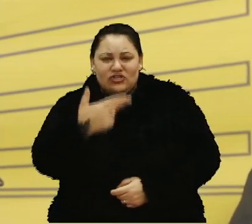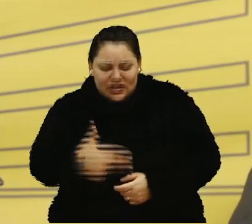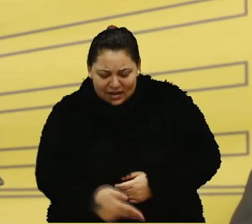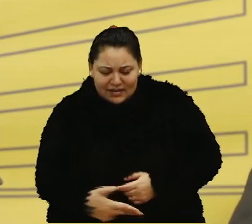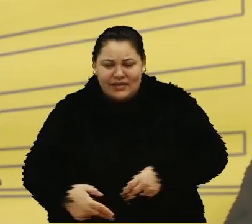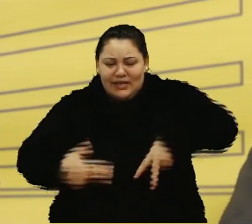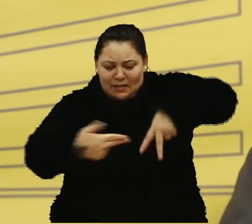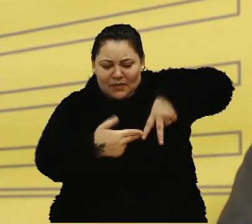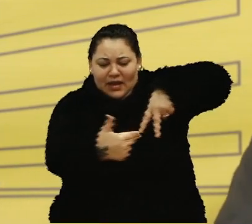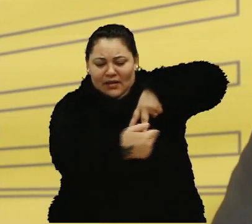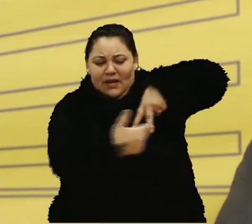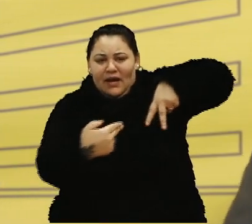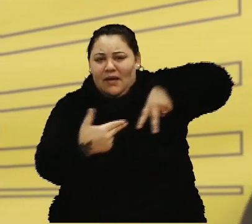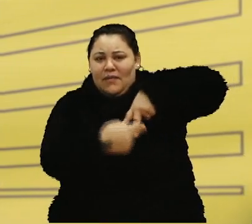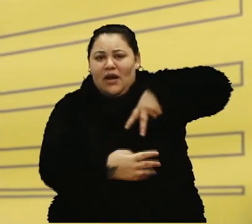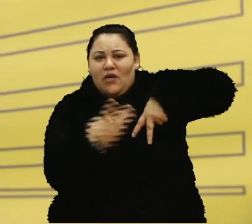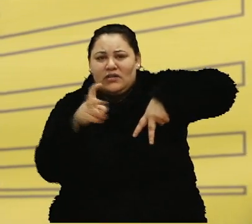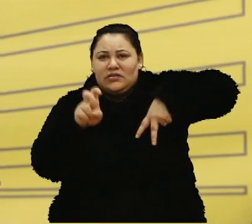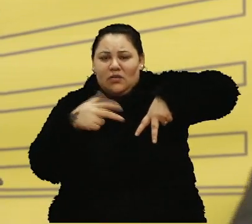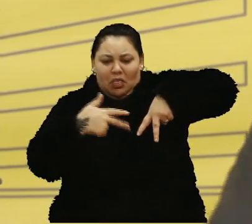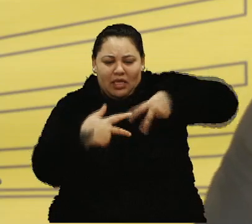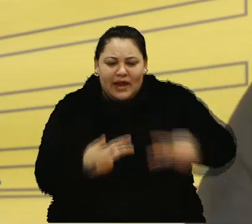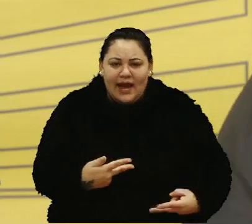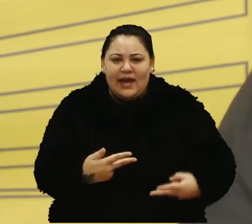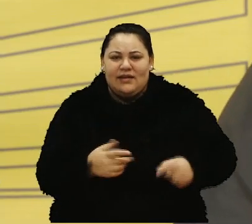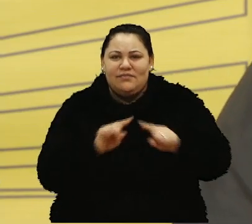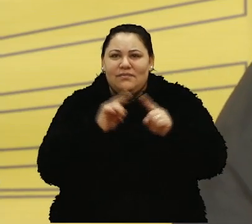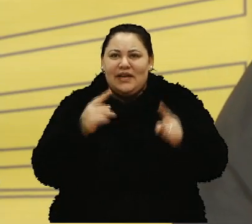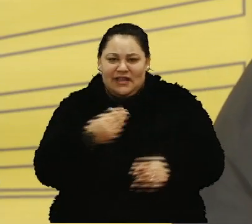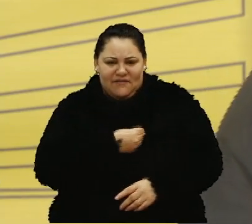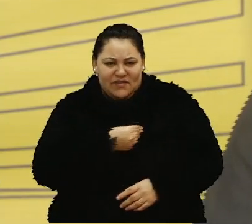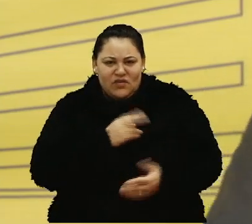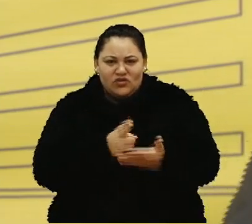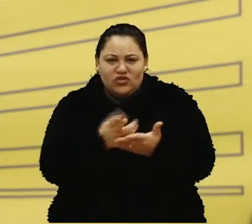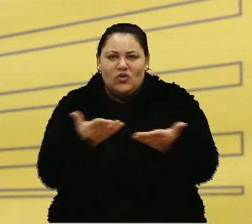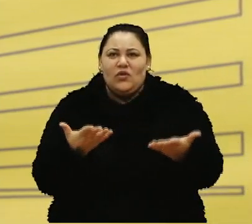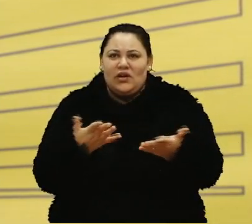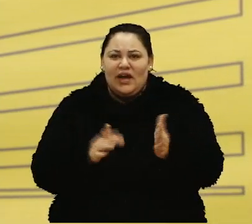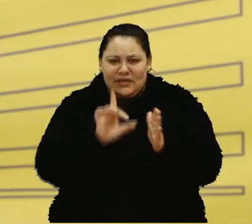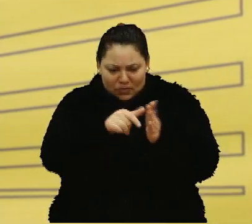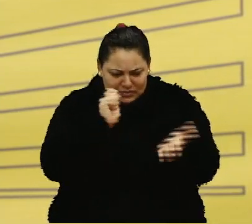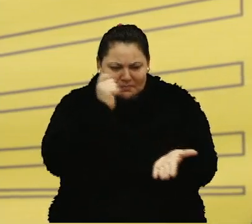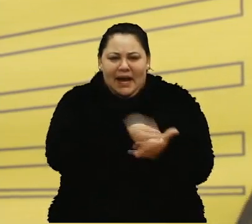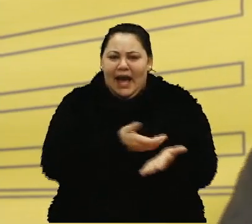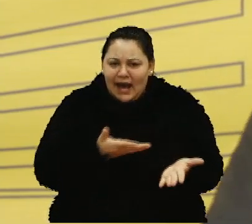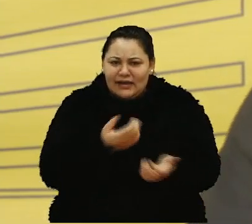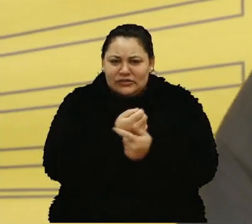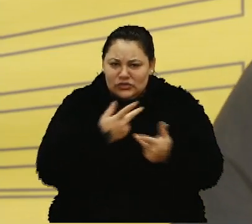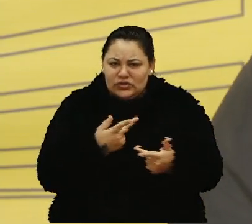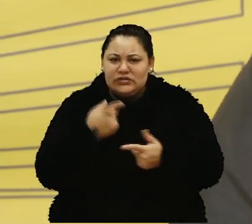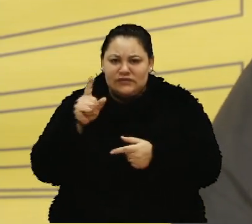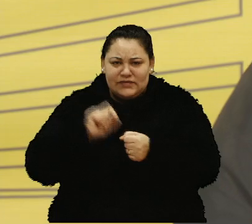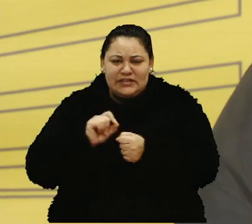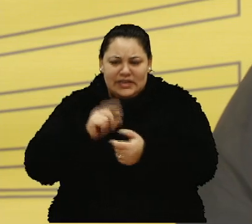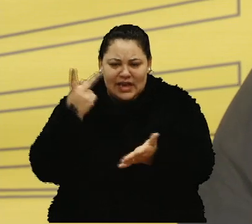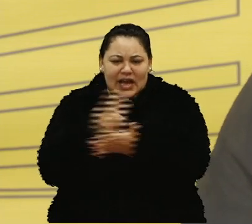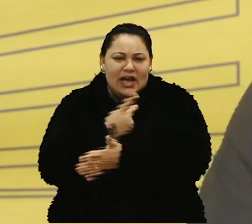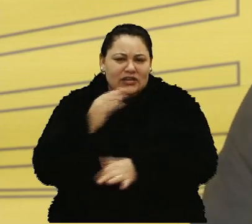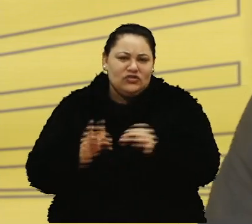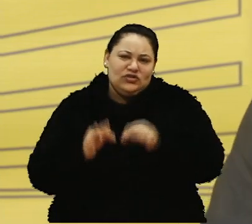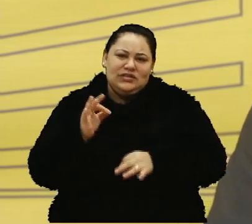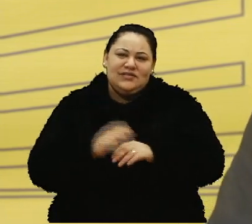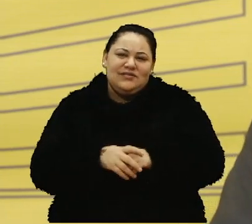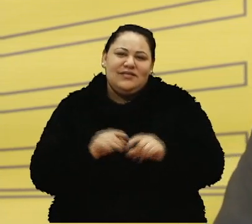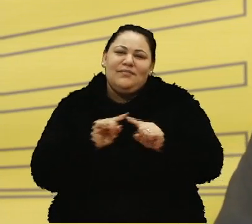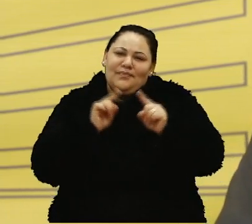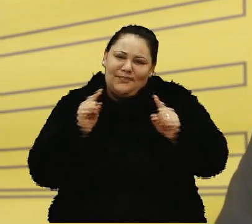que com 4, 5 tiros nas pernas ele teria caído, mas estaria vivo. Depois iria pagar o que deveria pagar perante a justiça, mas não